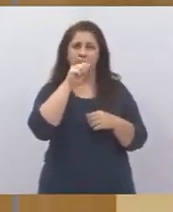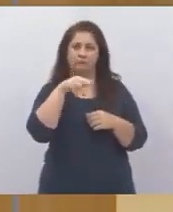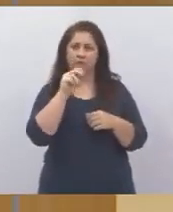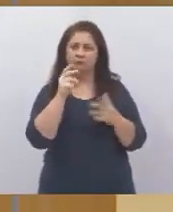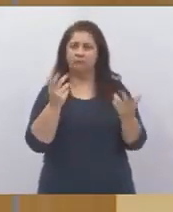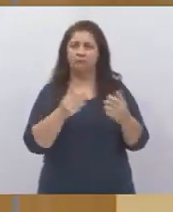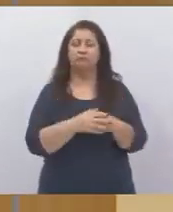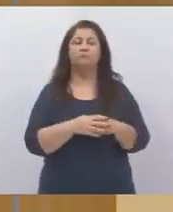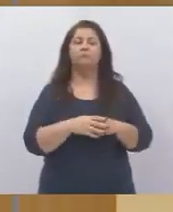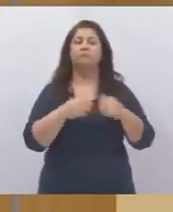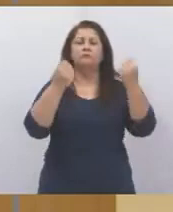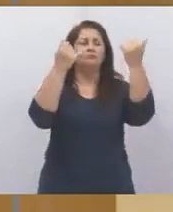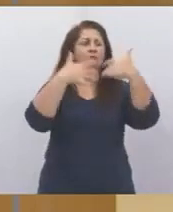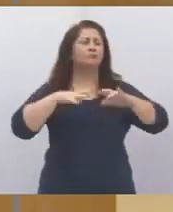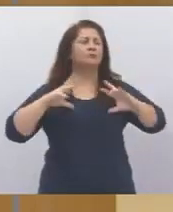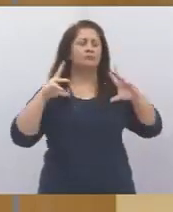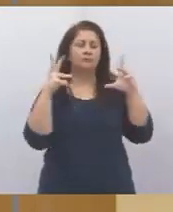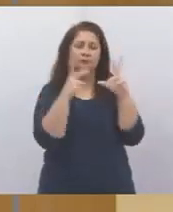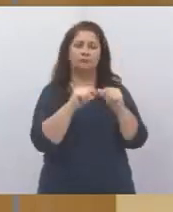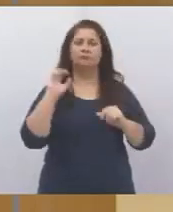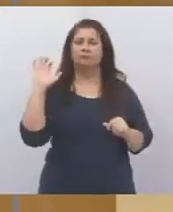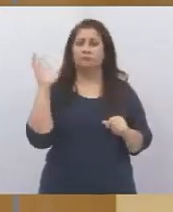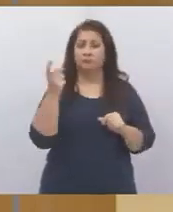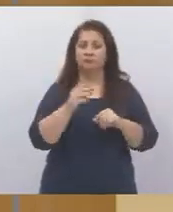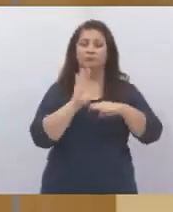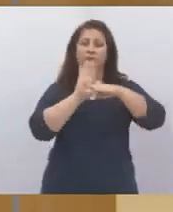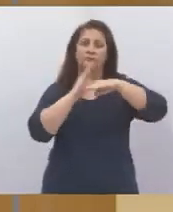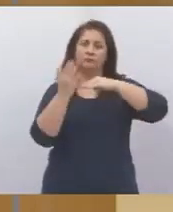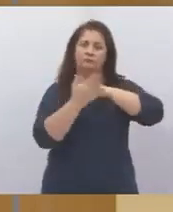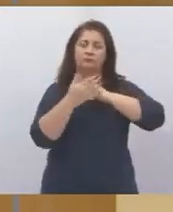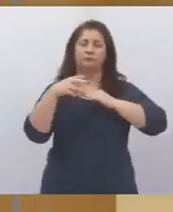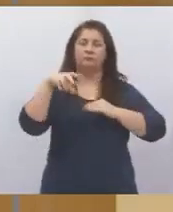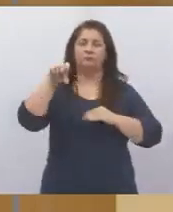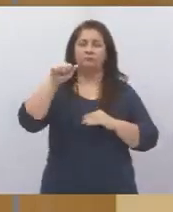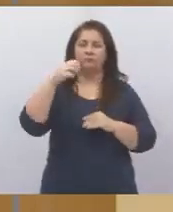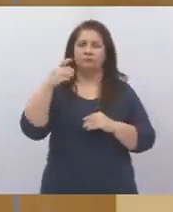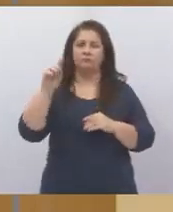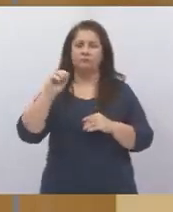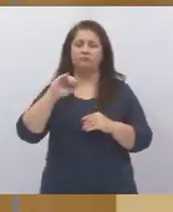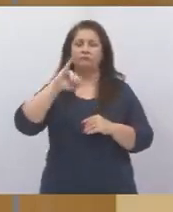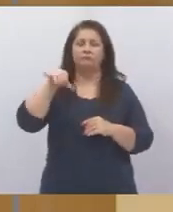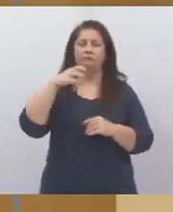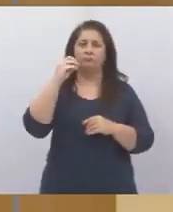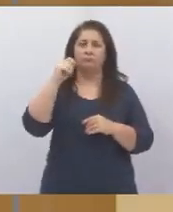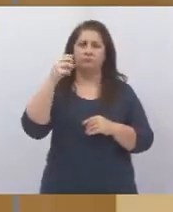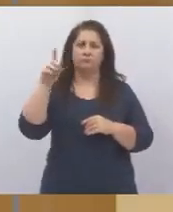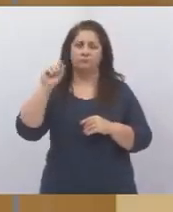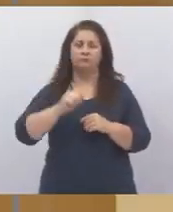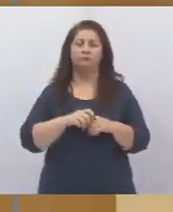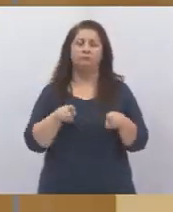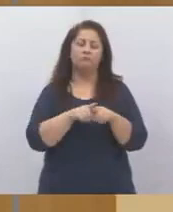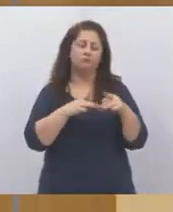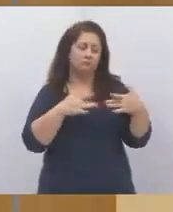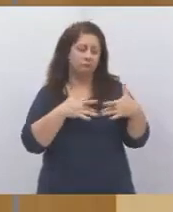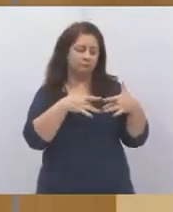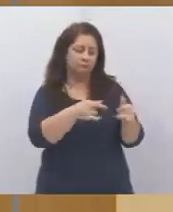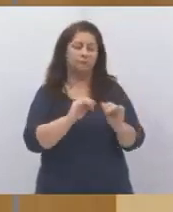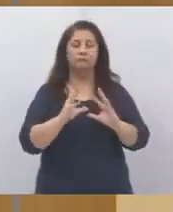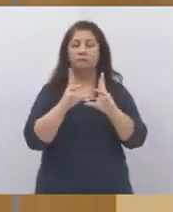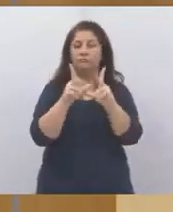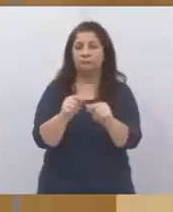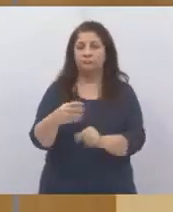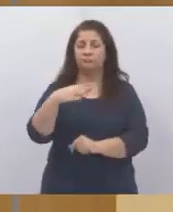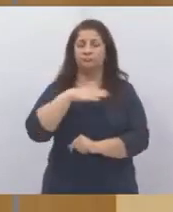essas questões ali relacionadas ao bairro São João quero me solidarizar com a a cidade